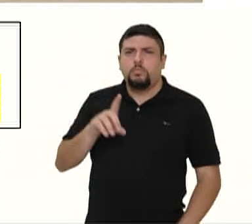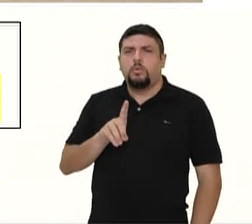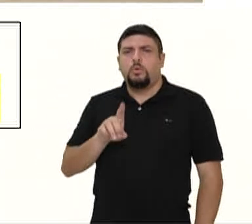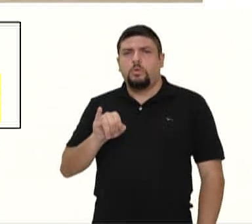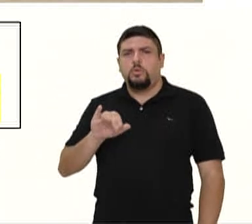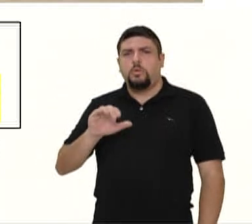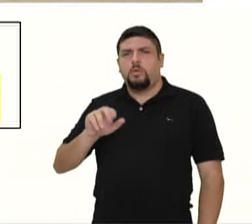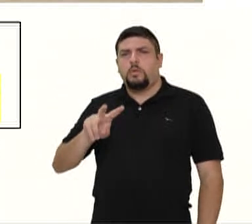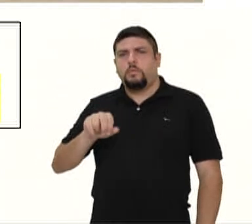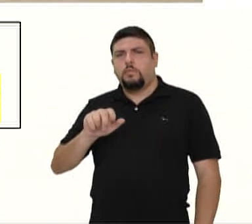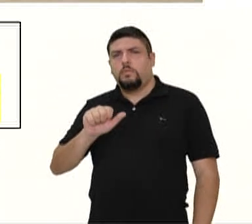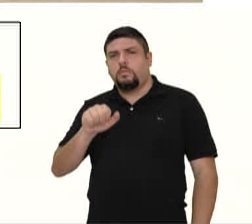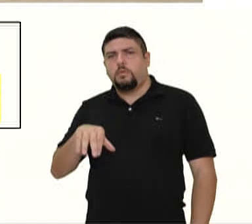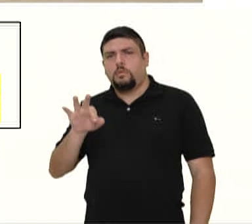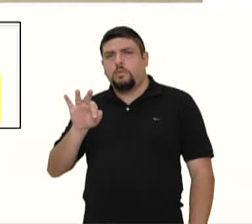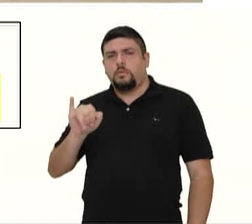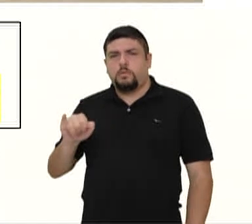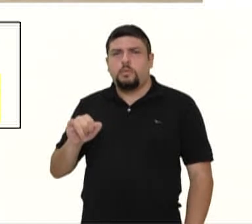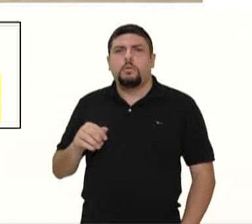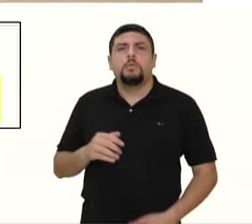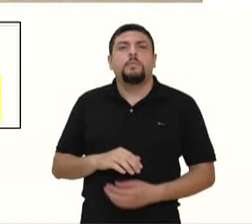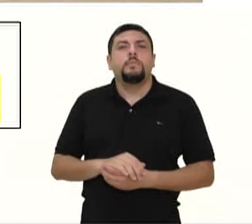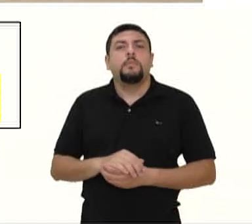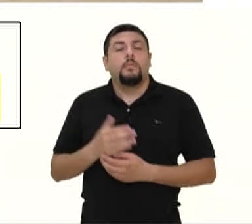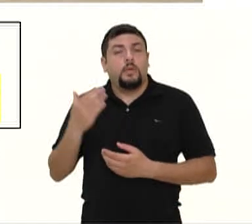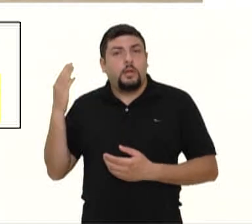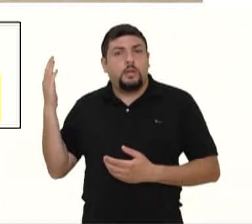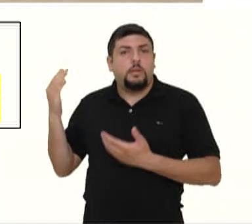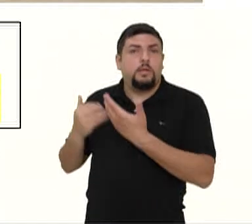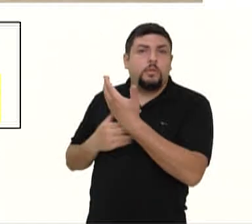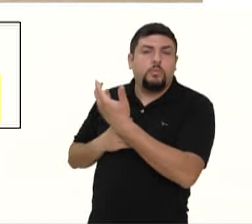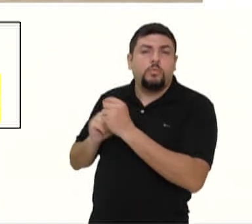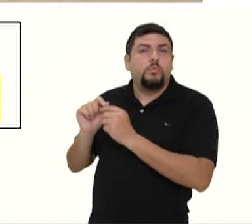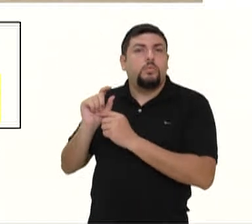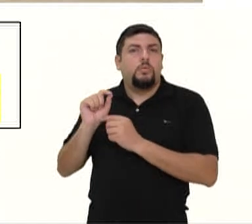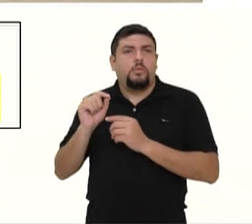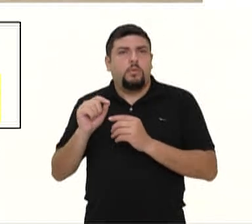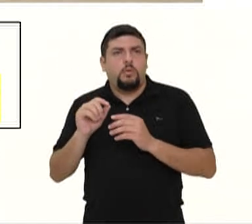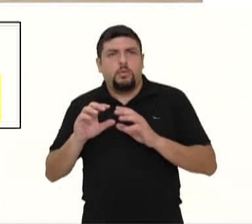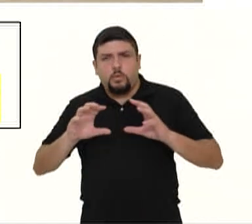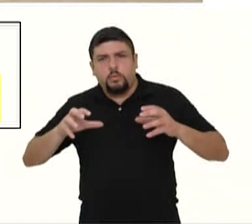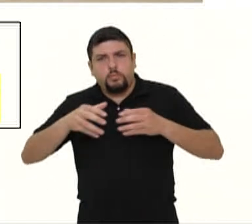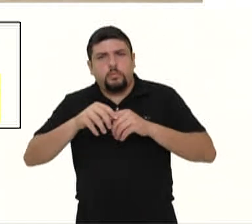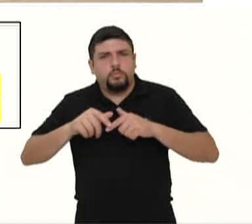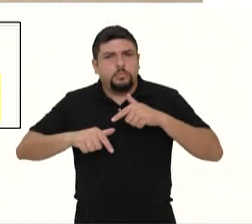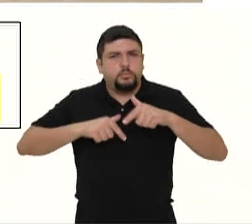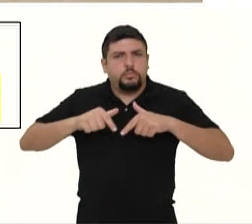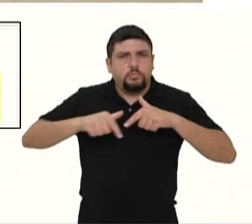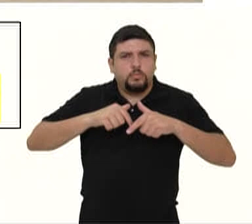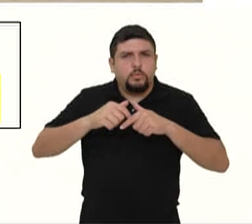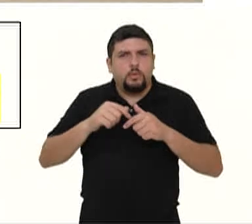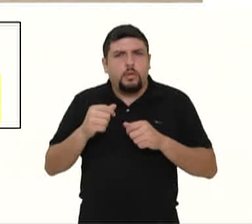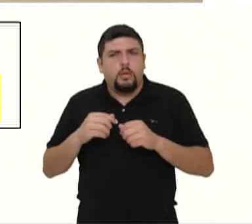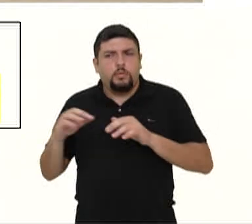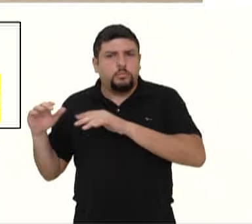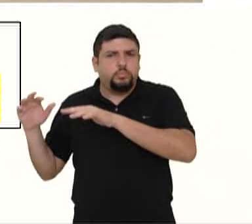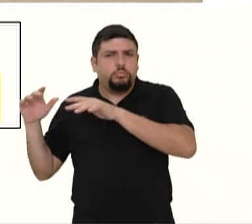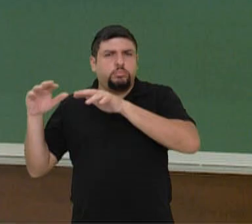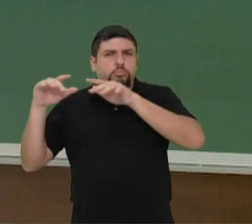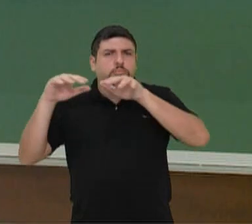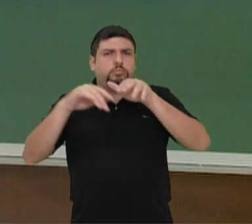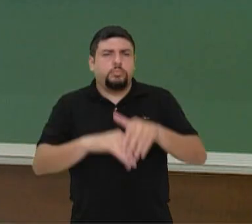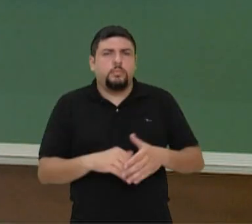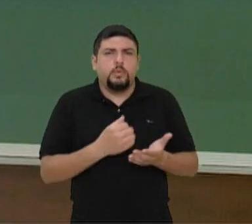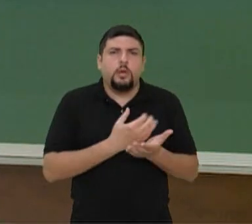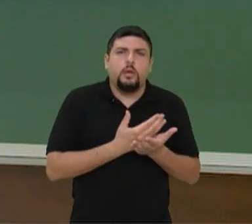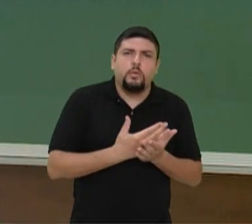era um mural sem nome, né? A gente chama ele também de candangos, porque é isso que ele representa, esses trabalhadores que chegaram para a construção da nova capital,